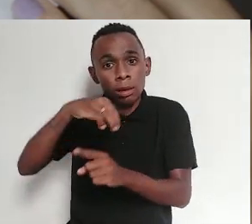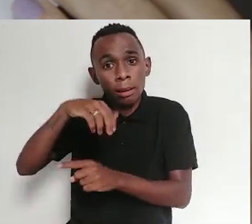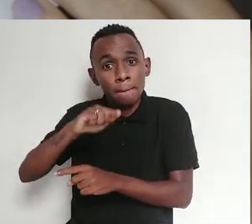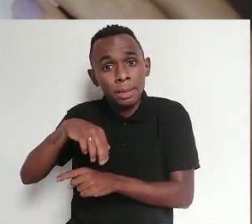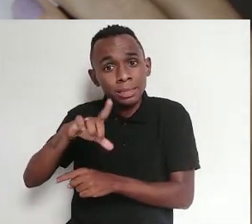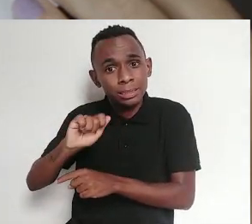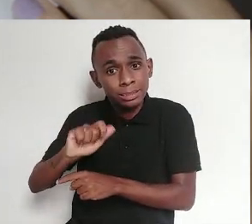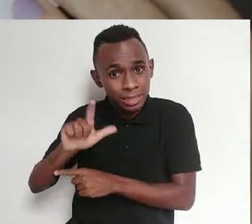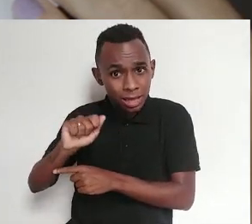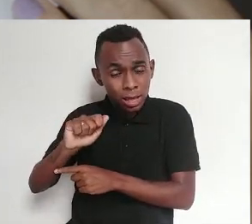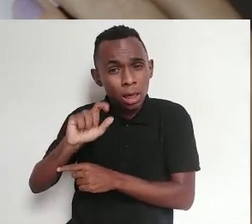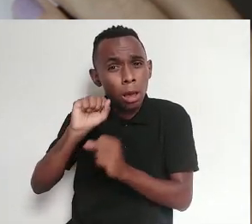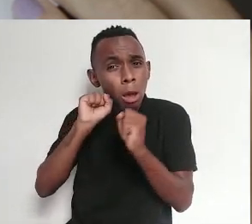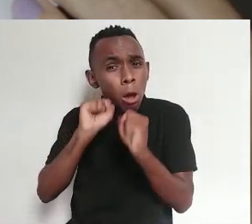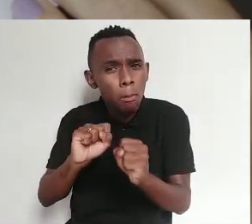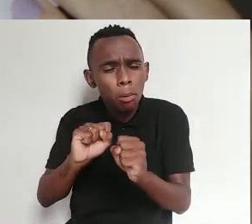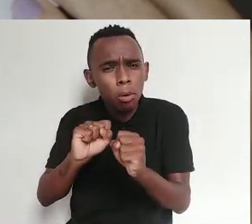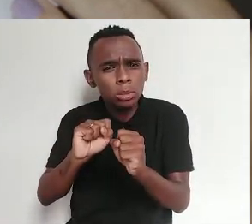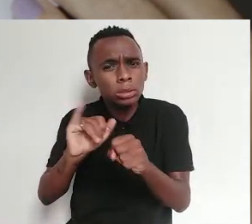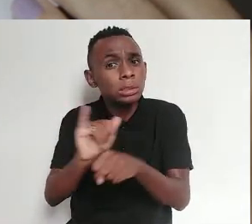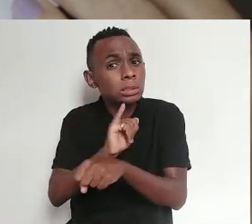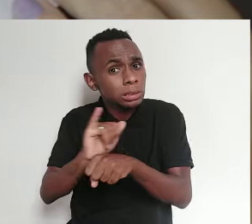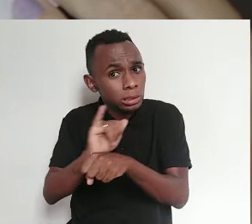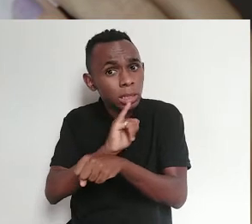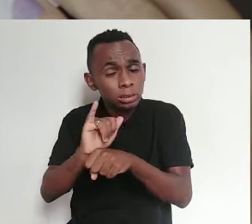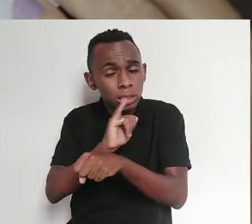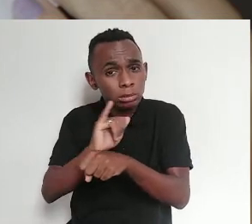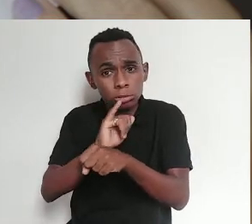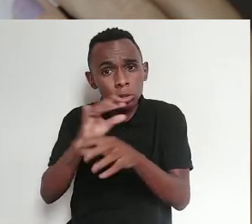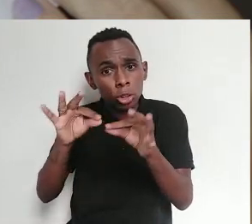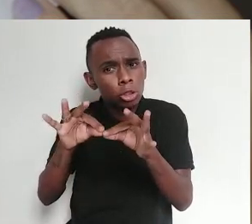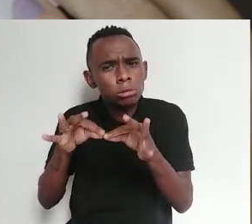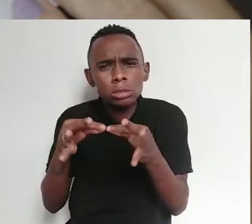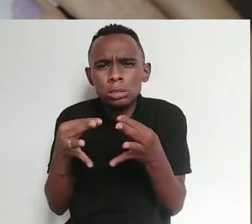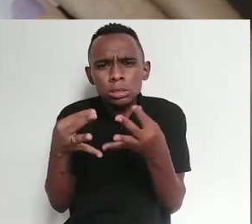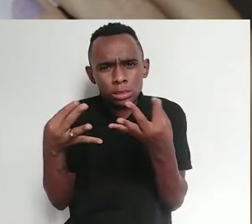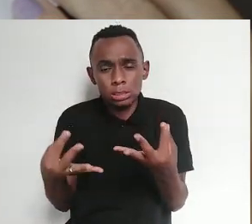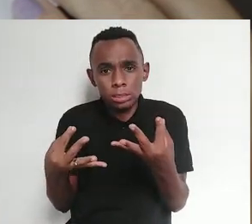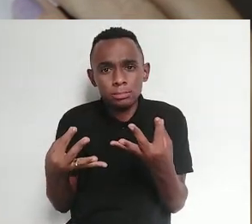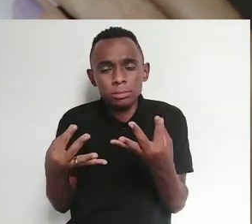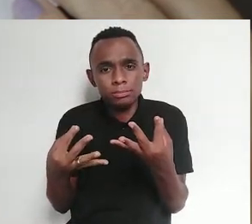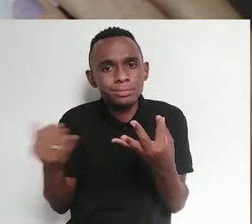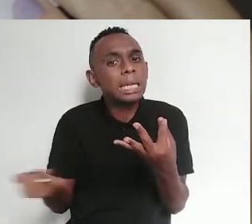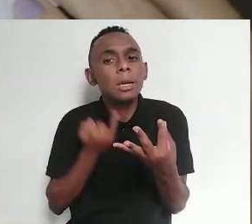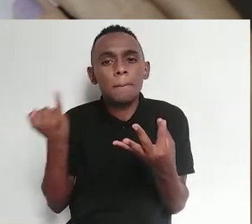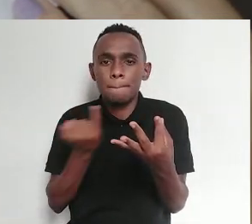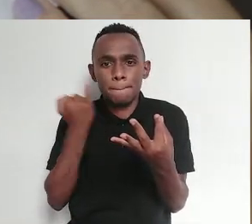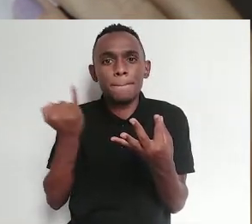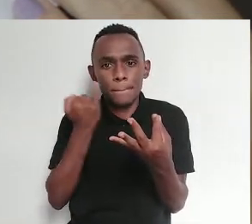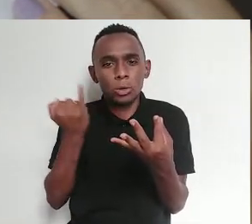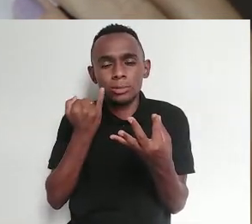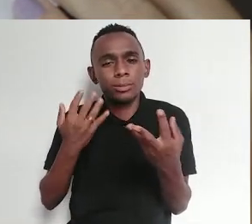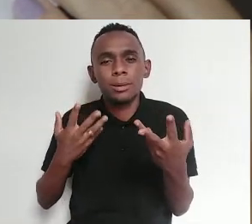ela pode ser uma forma completamente orgânica e irregular. E isso também tem a